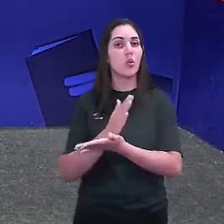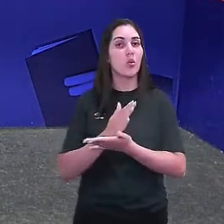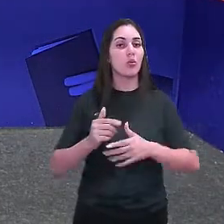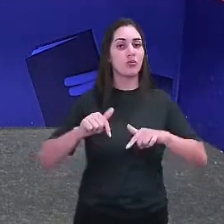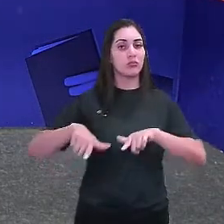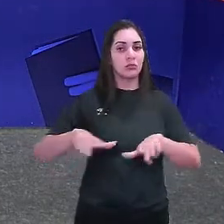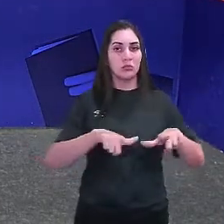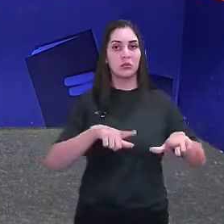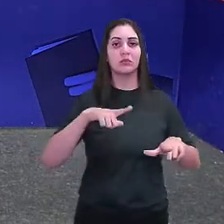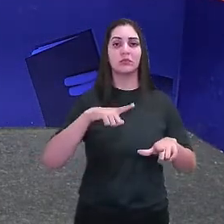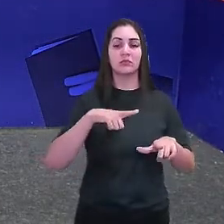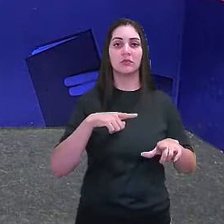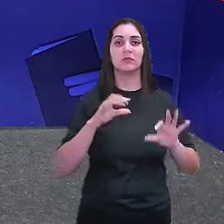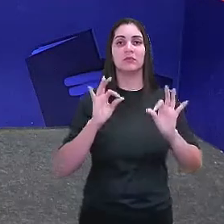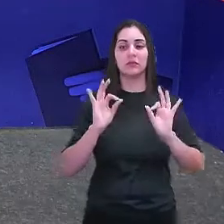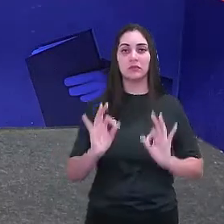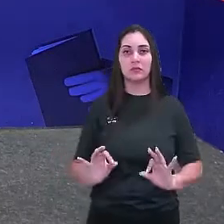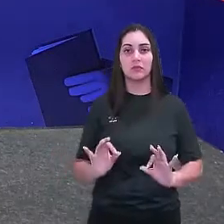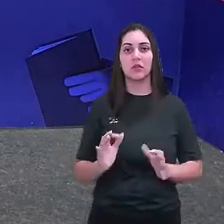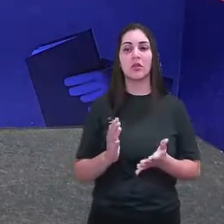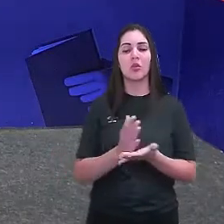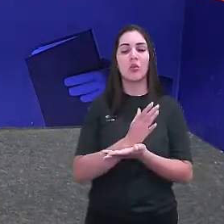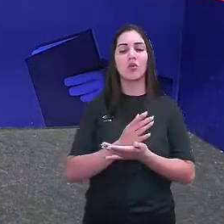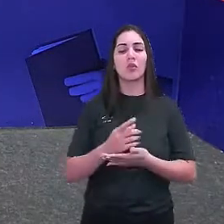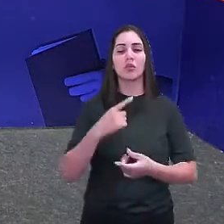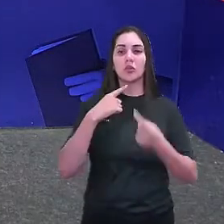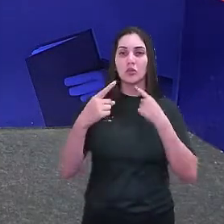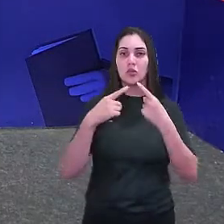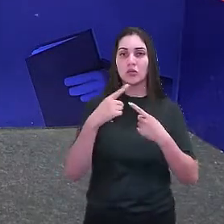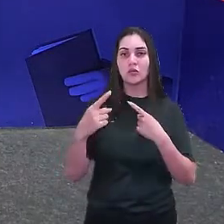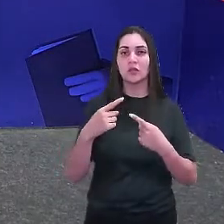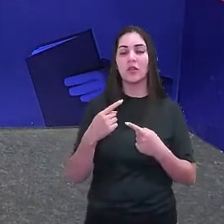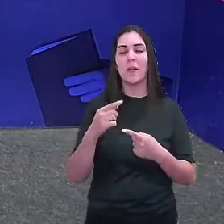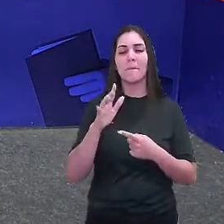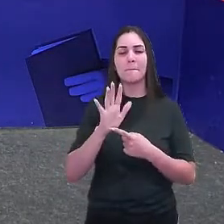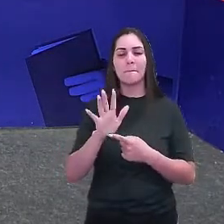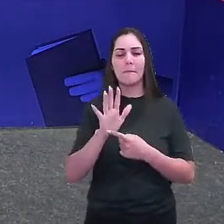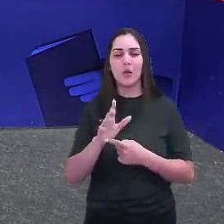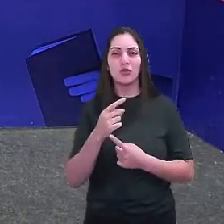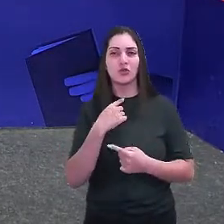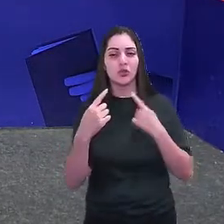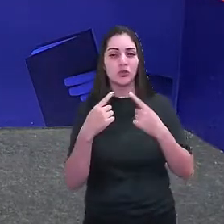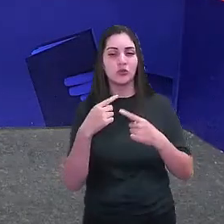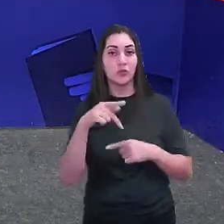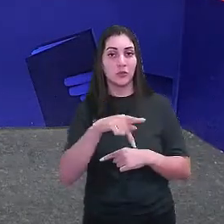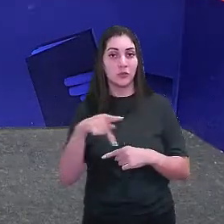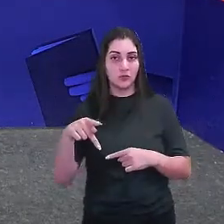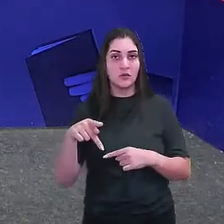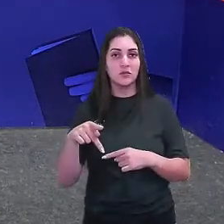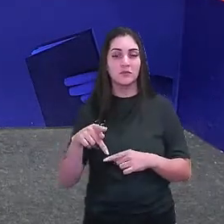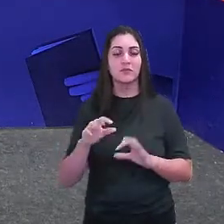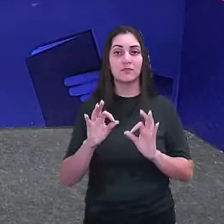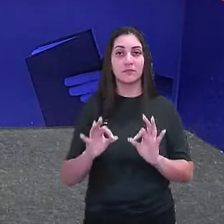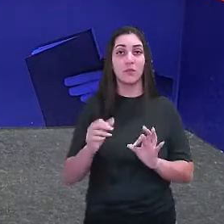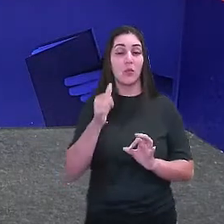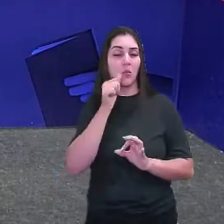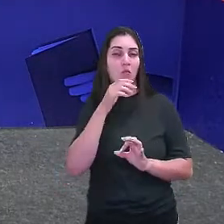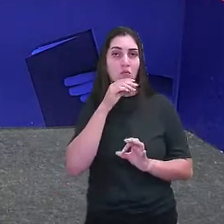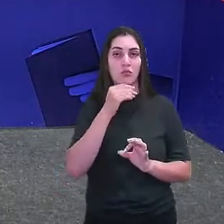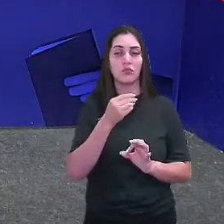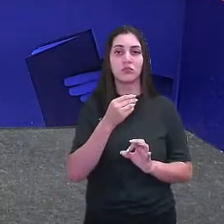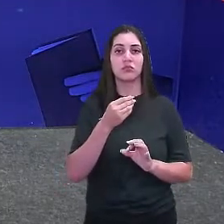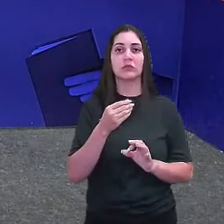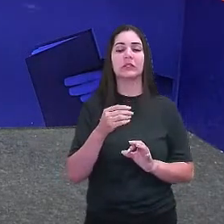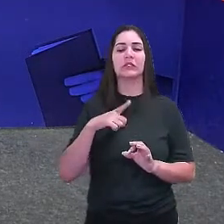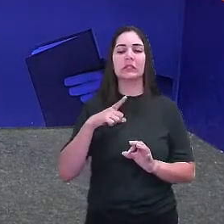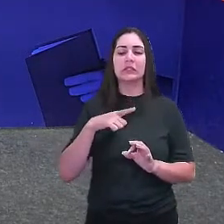vocês estiverem, certo? Qualquer dúvida, leve essa dúvida para o teu professor ou para a tua professora, que eles terão a